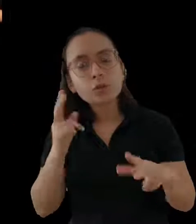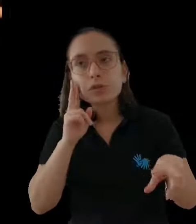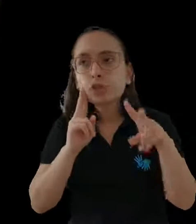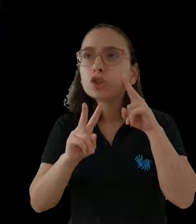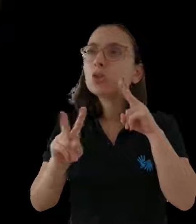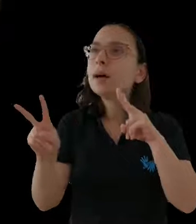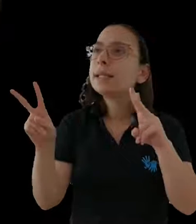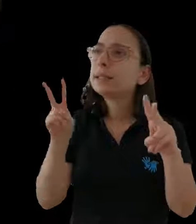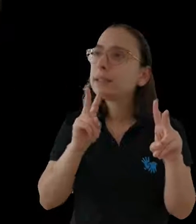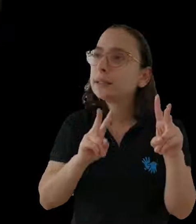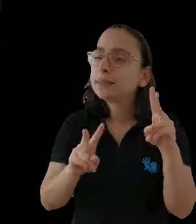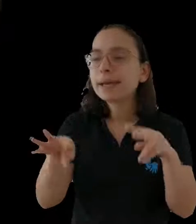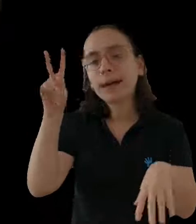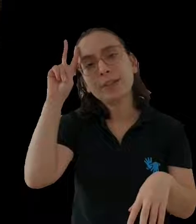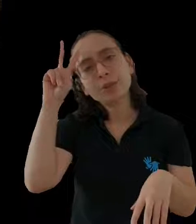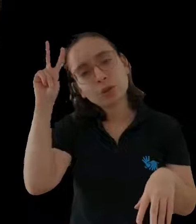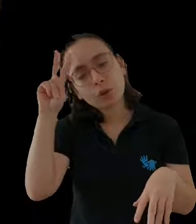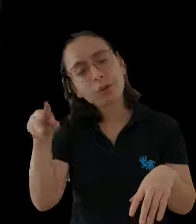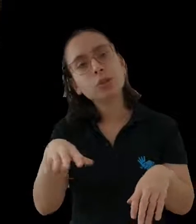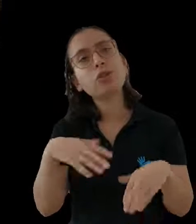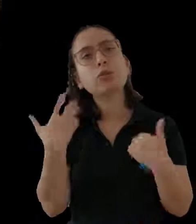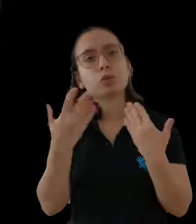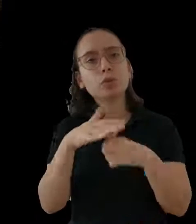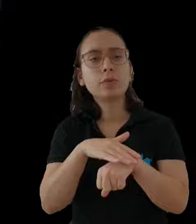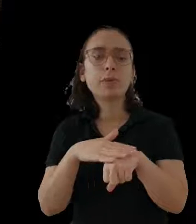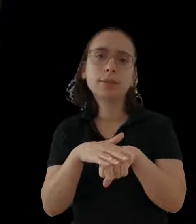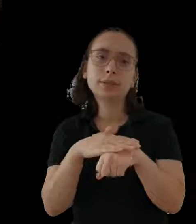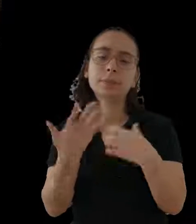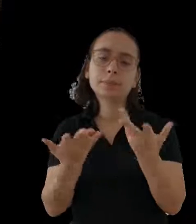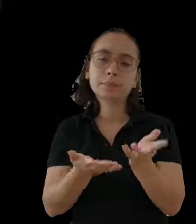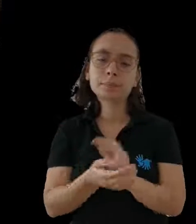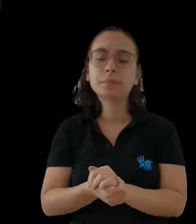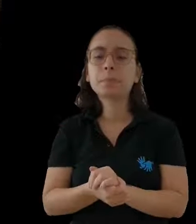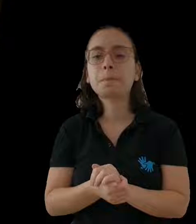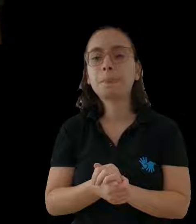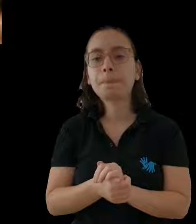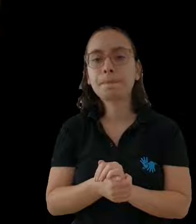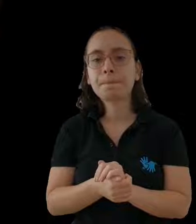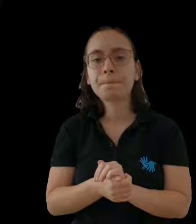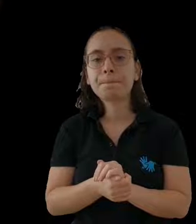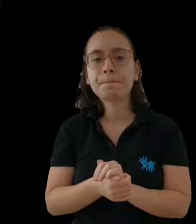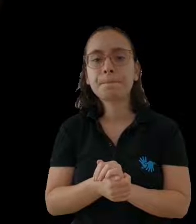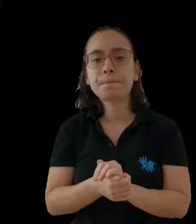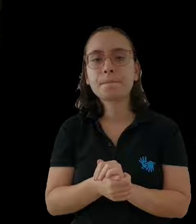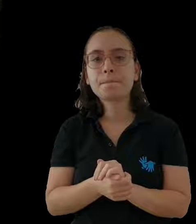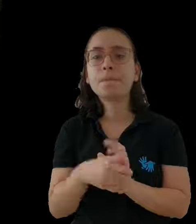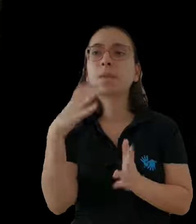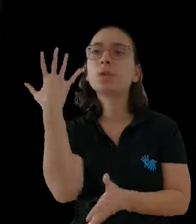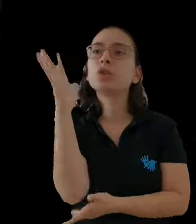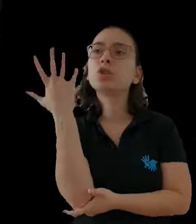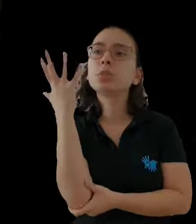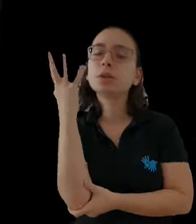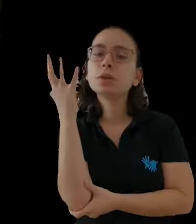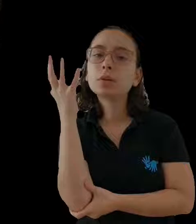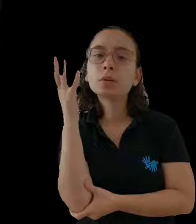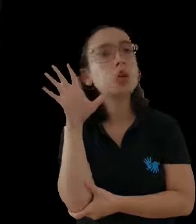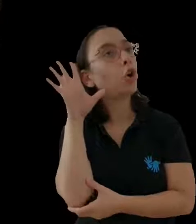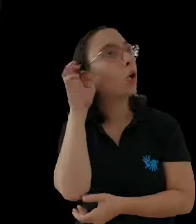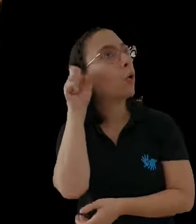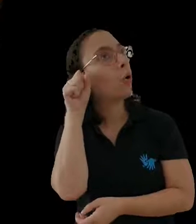ouvindo, visualize a história que nós estamos contando, tá? Então eles vão, o